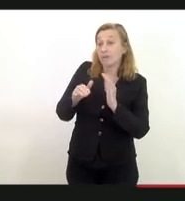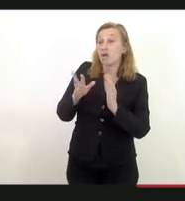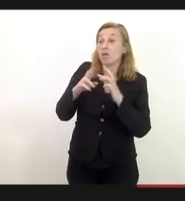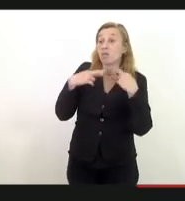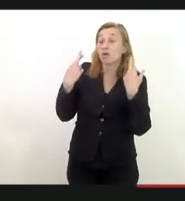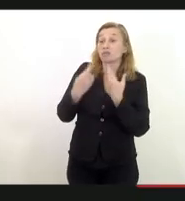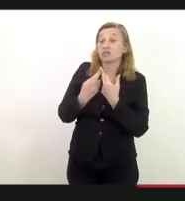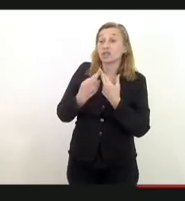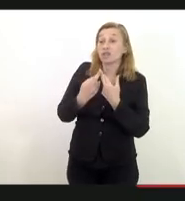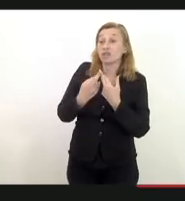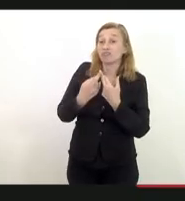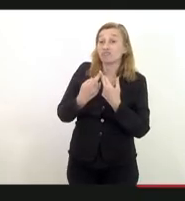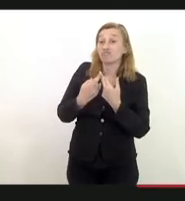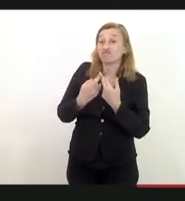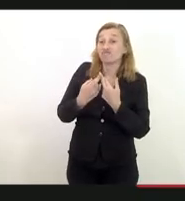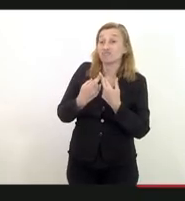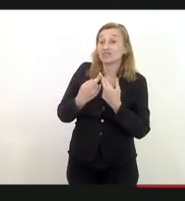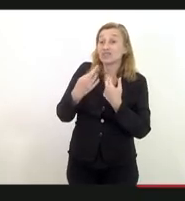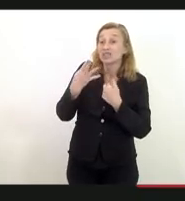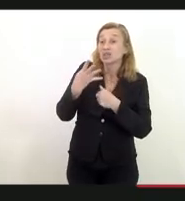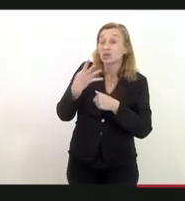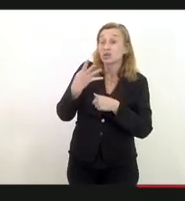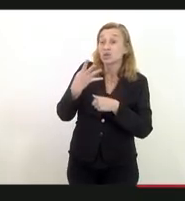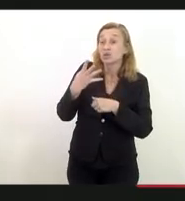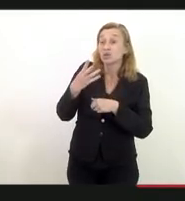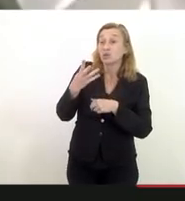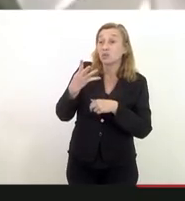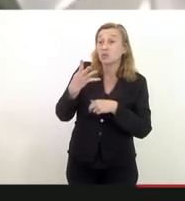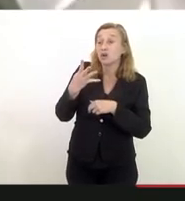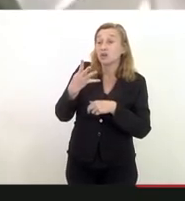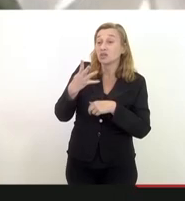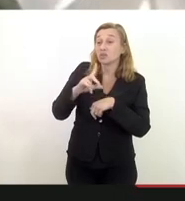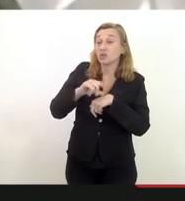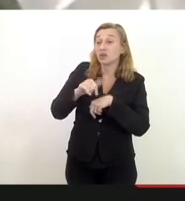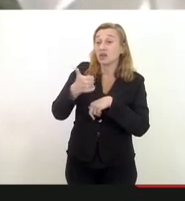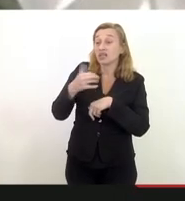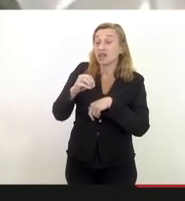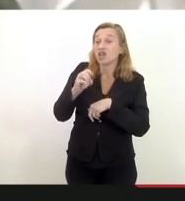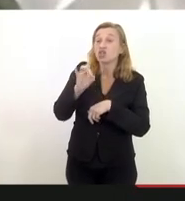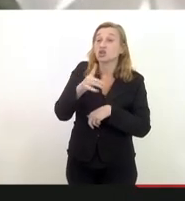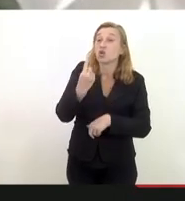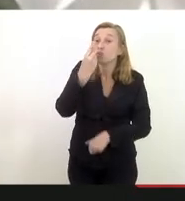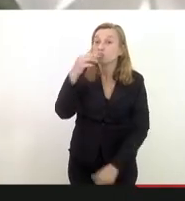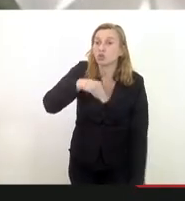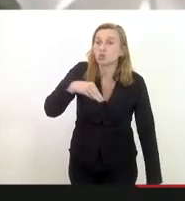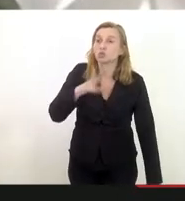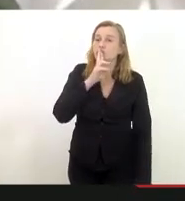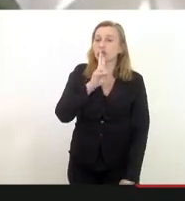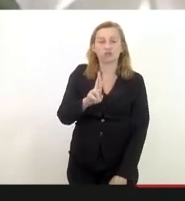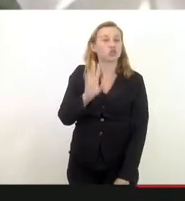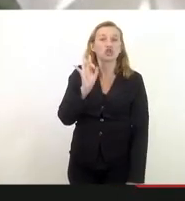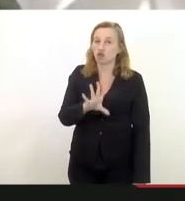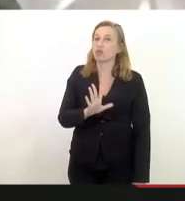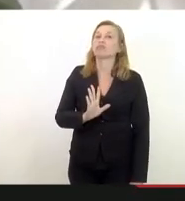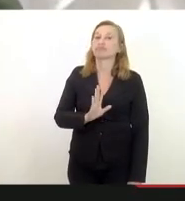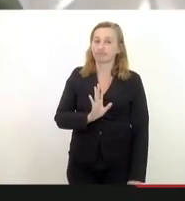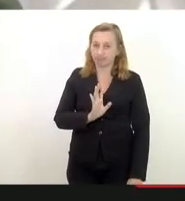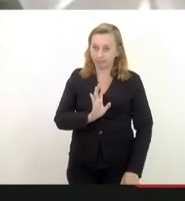reunião com o Cosemes às 4h10. Um minuto, só para responder uma pergunta, só isso,